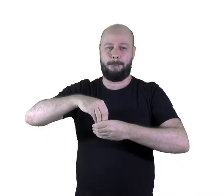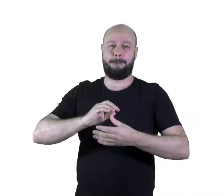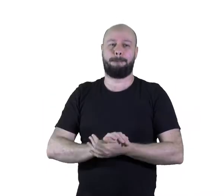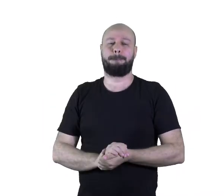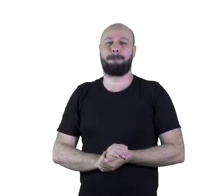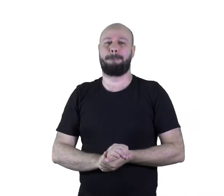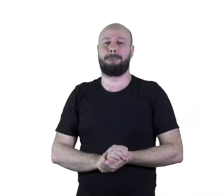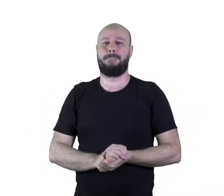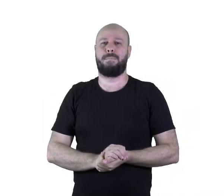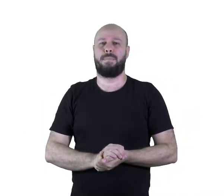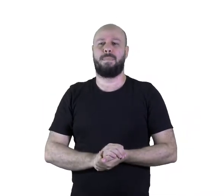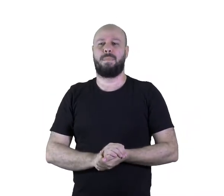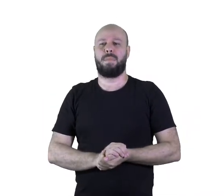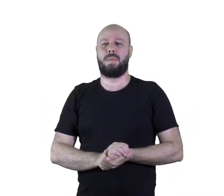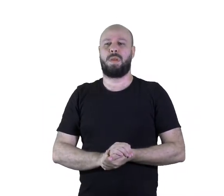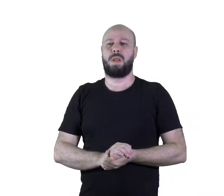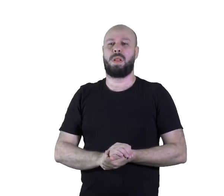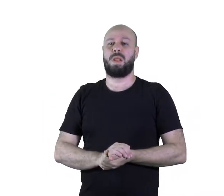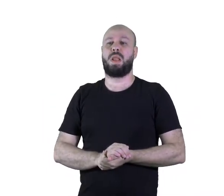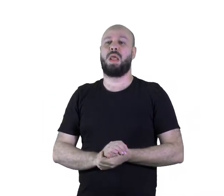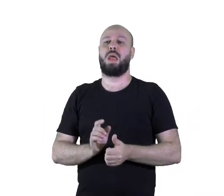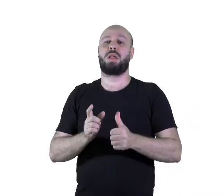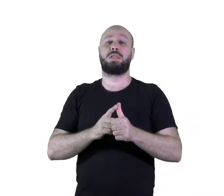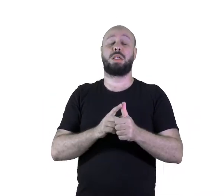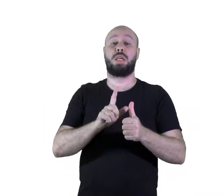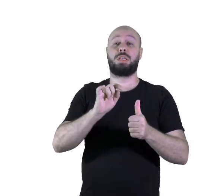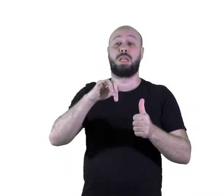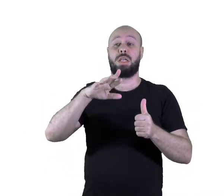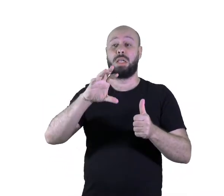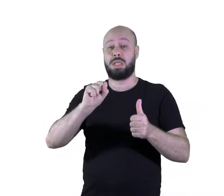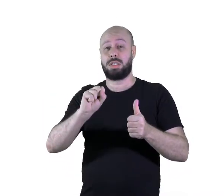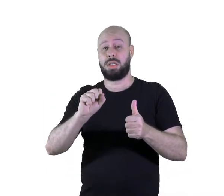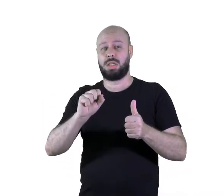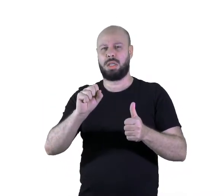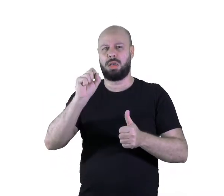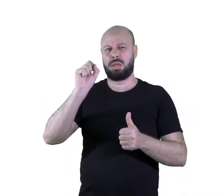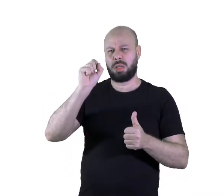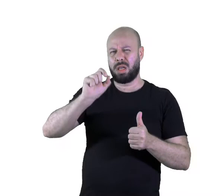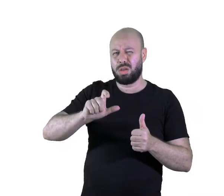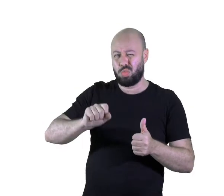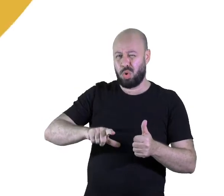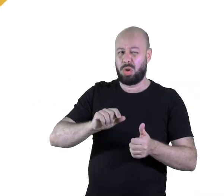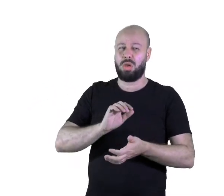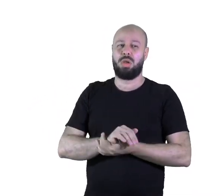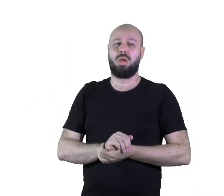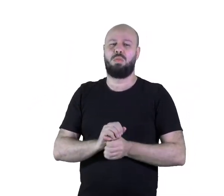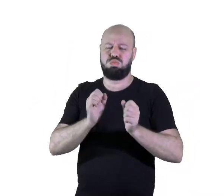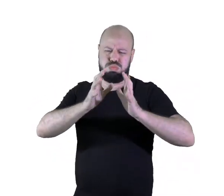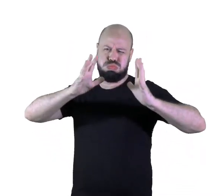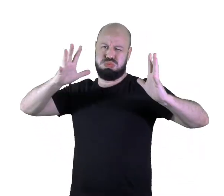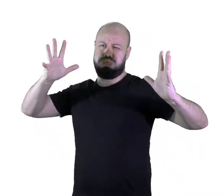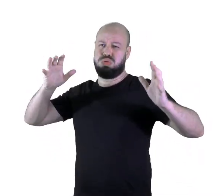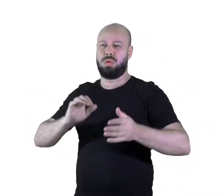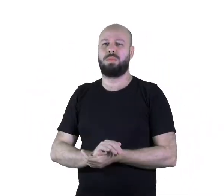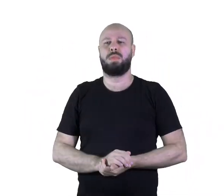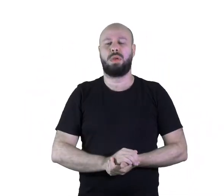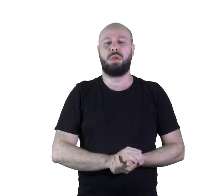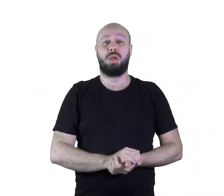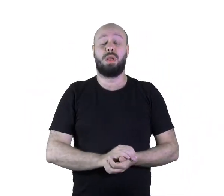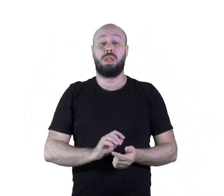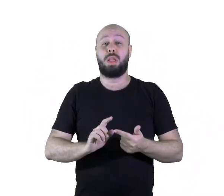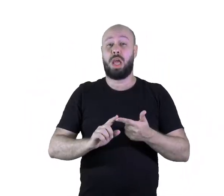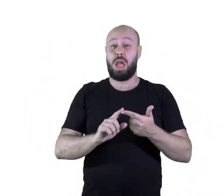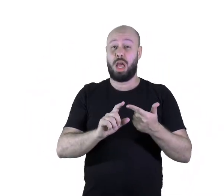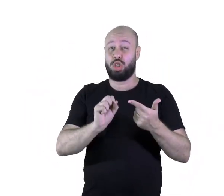Temos também as gigantes azuis, né, que são estrelas muito grandes com brilho azul. As